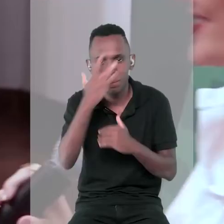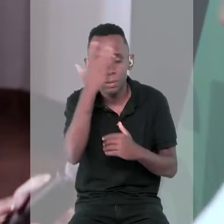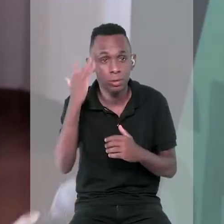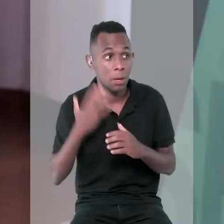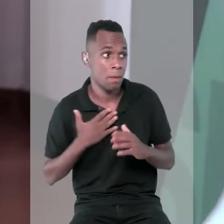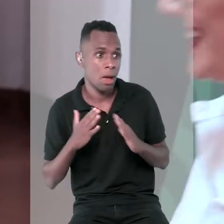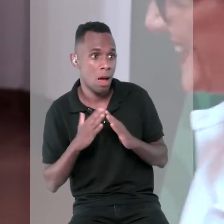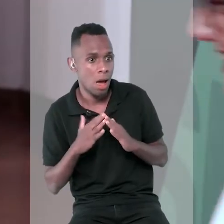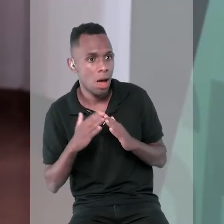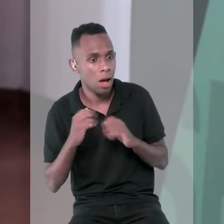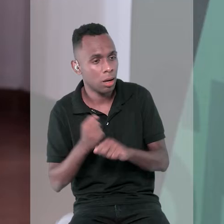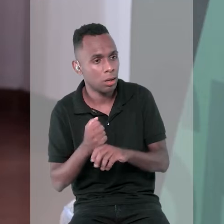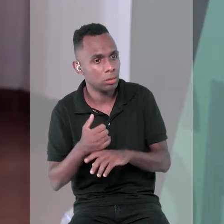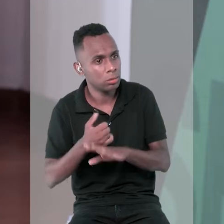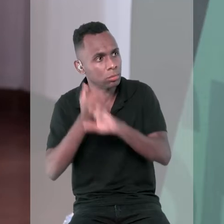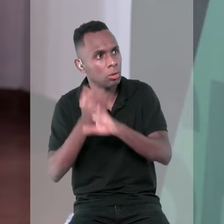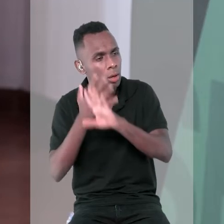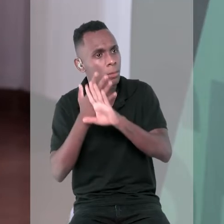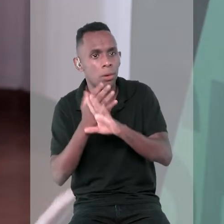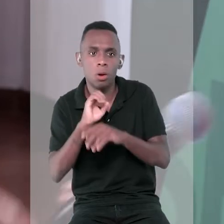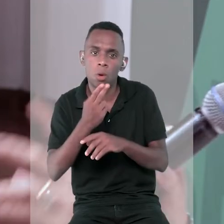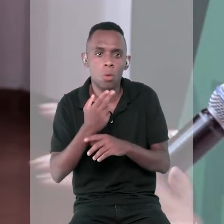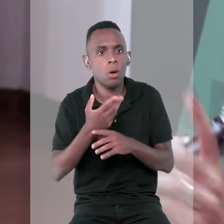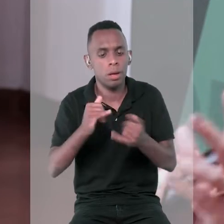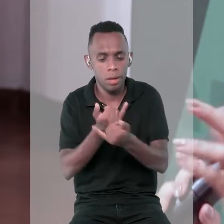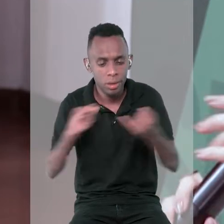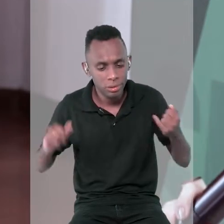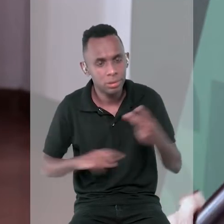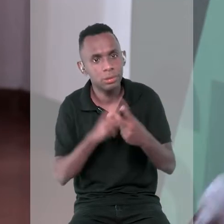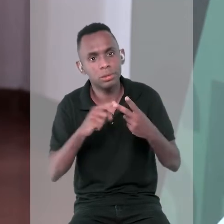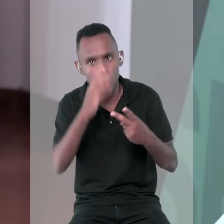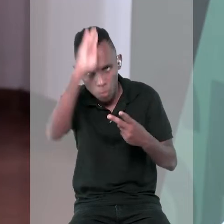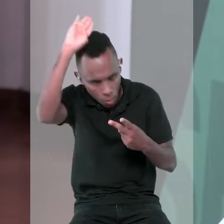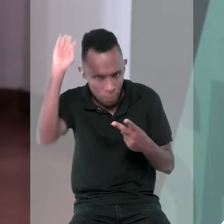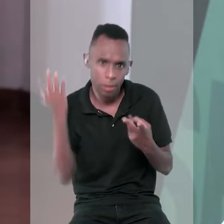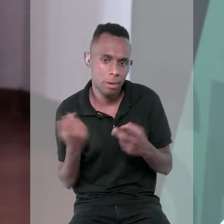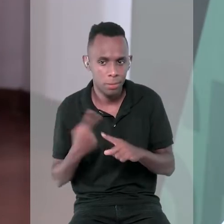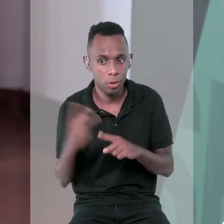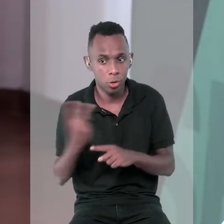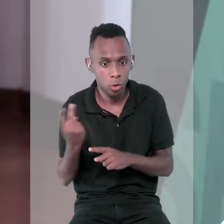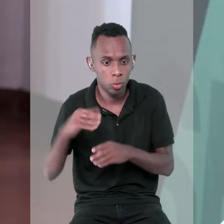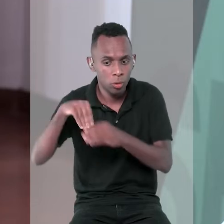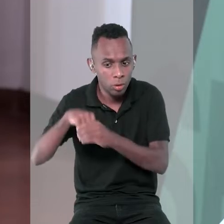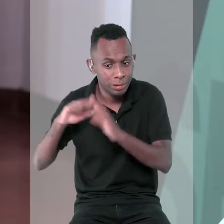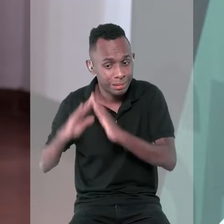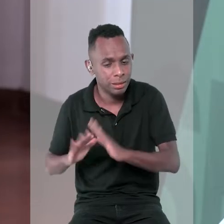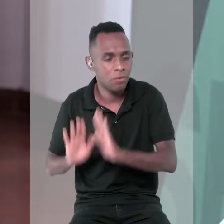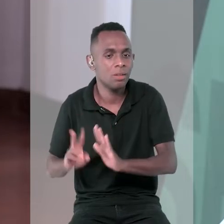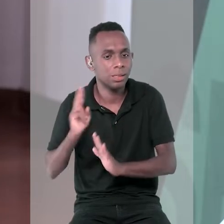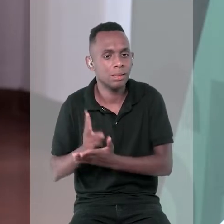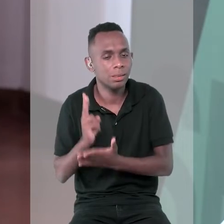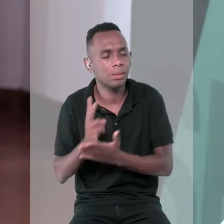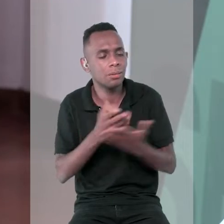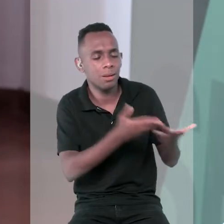casa, quando toca interfone, é bombeiro ou eletricista. Ô, Isabelle. Eu e Fernando somos 2 bichos do mato, mas aí